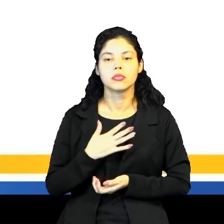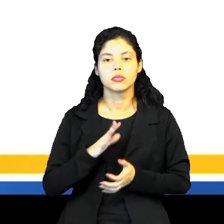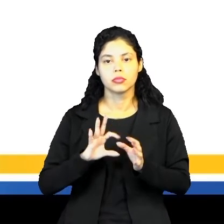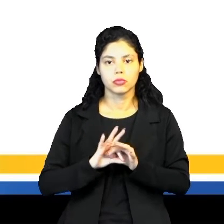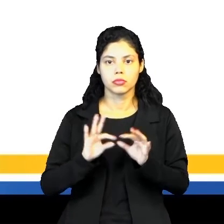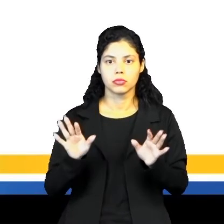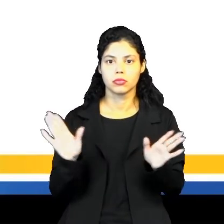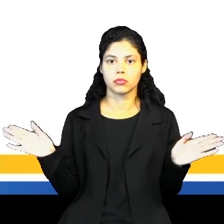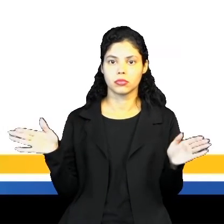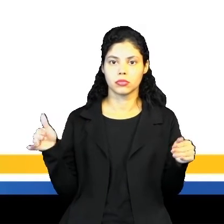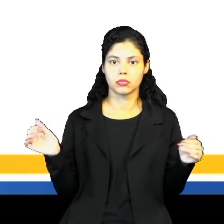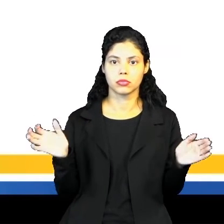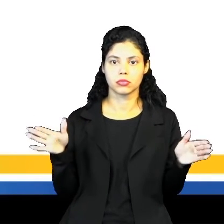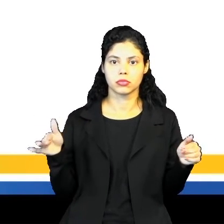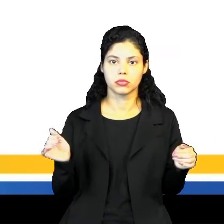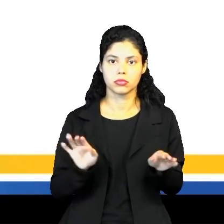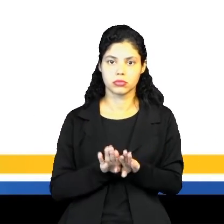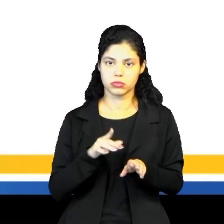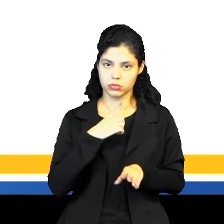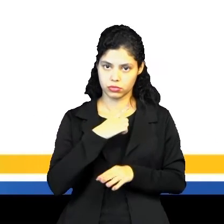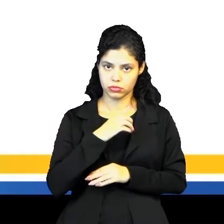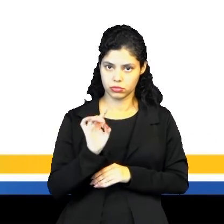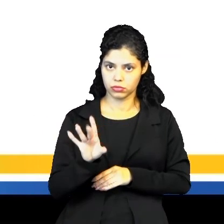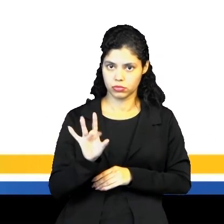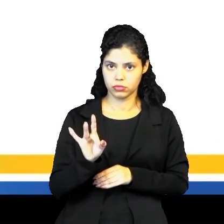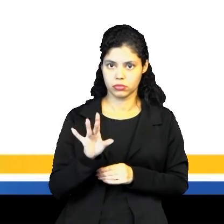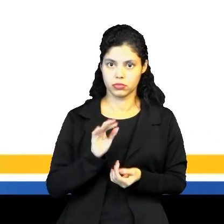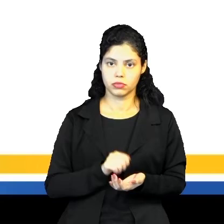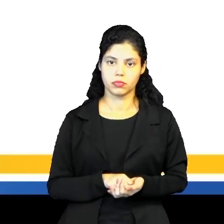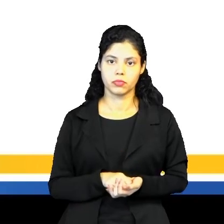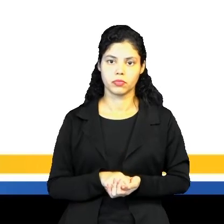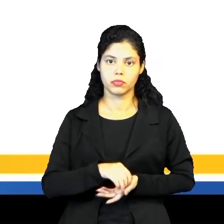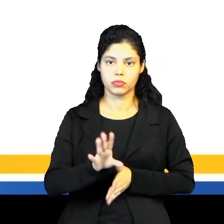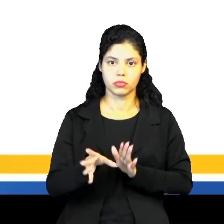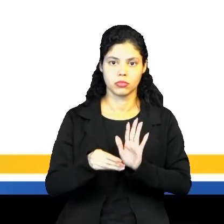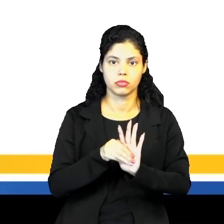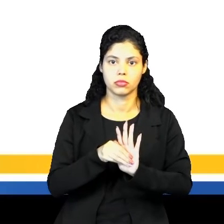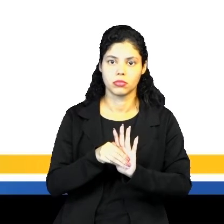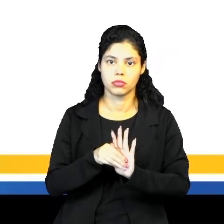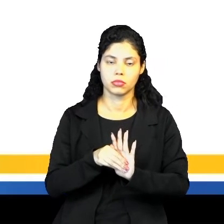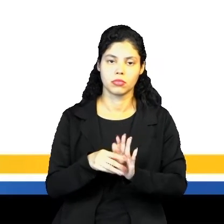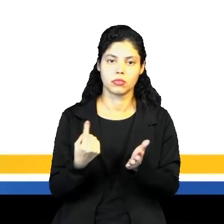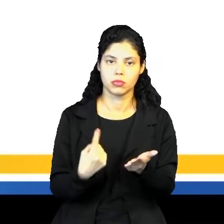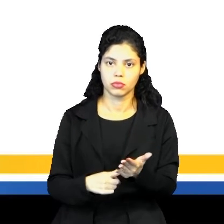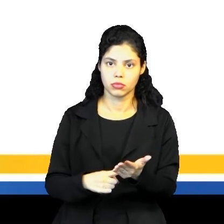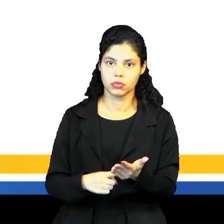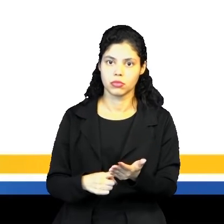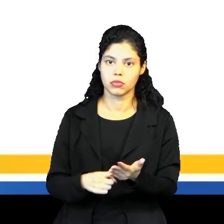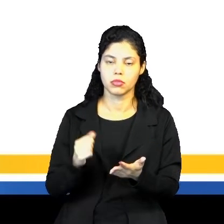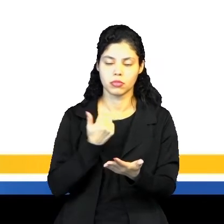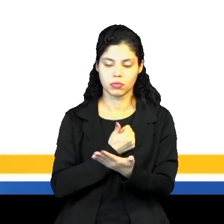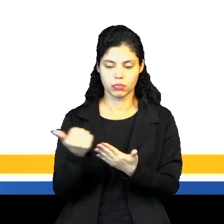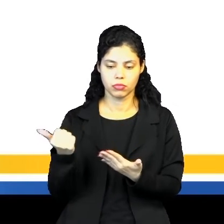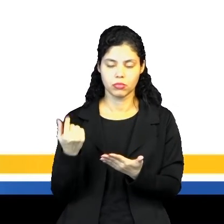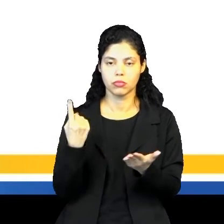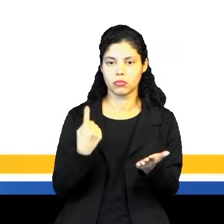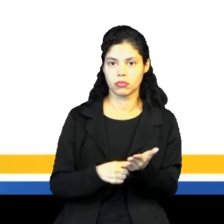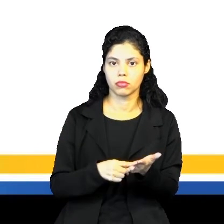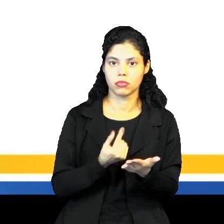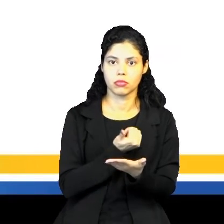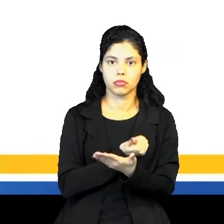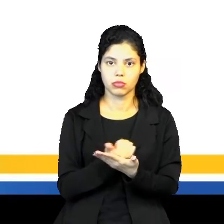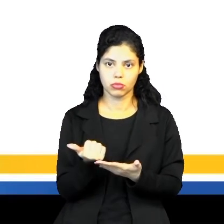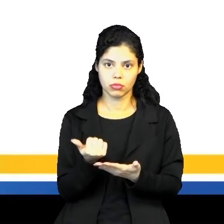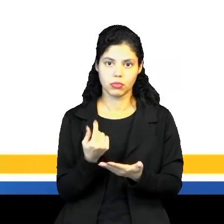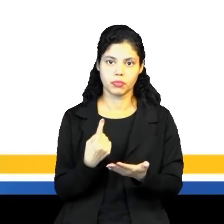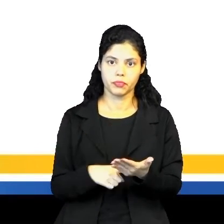liberdade basta as asas. Então ele vai colocando um fato e uma condição, né? Uma ação e uma condição